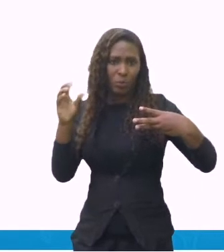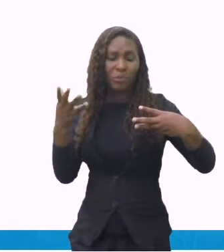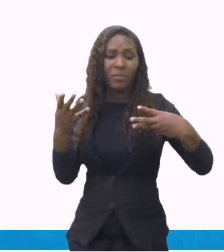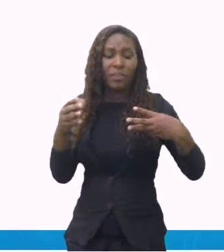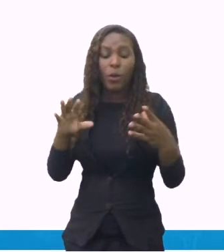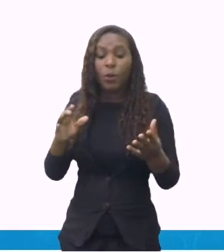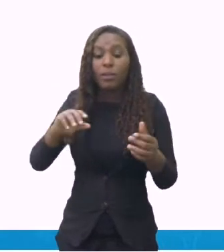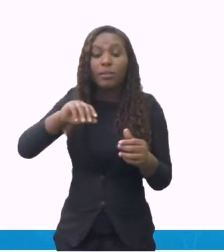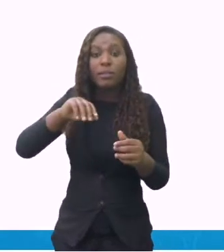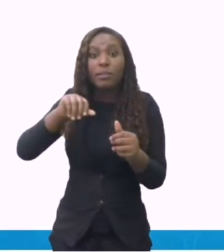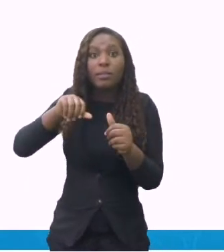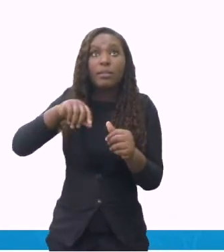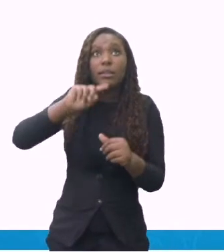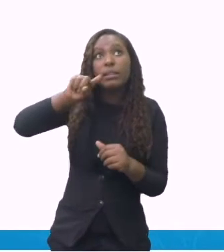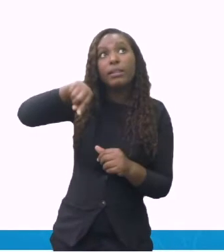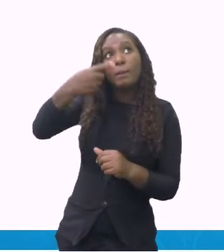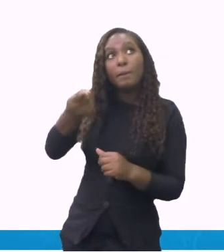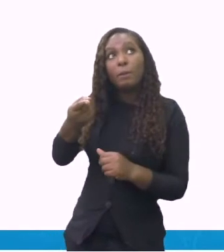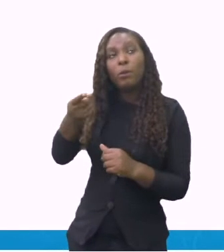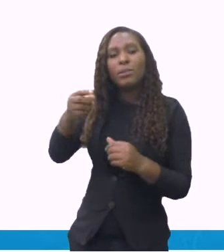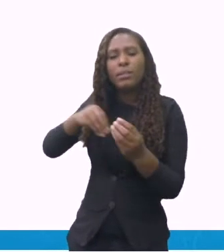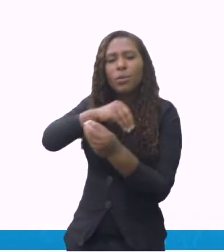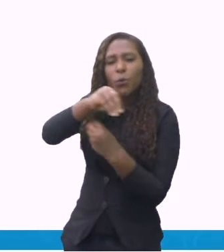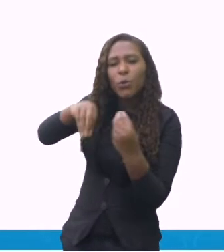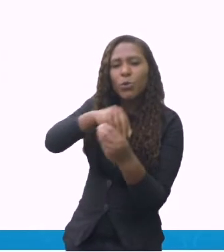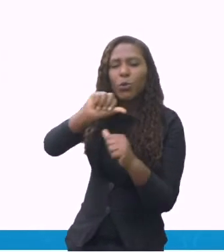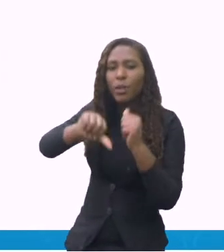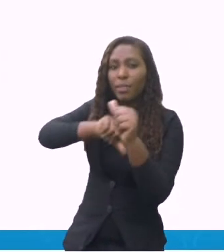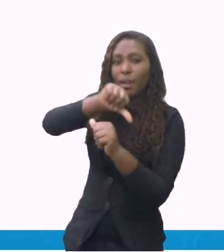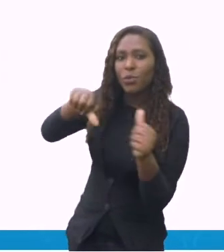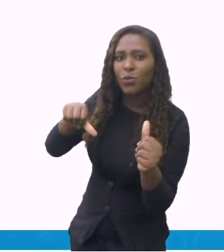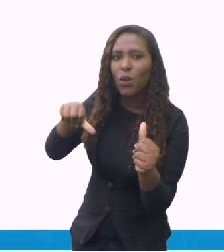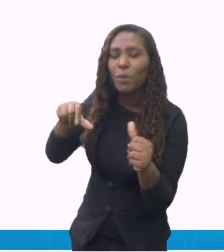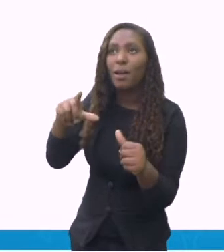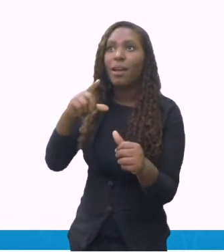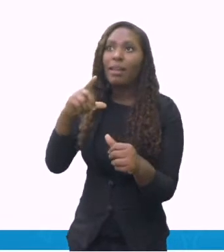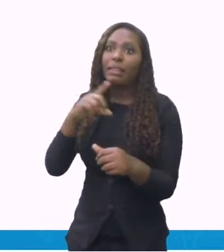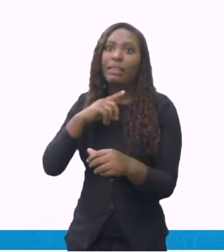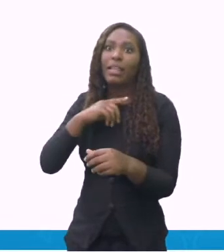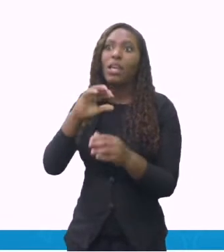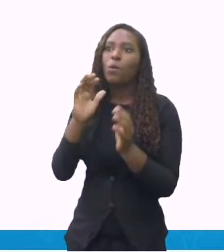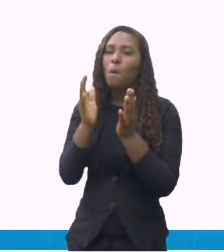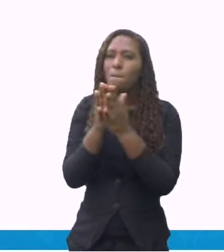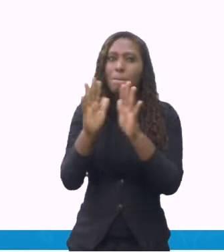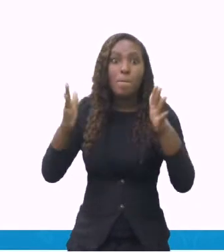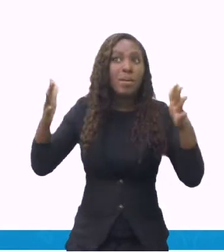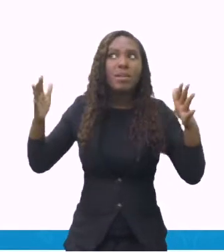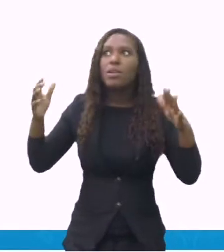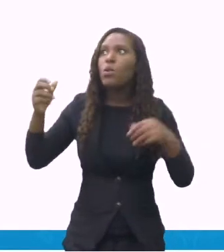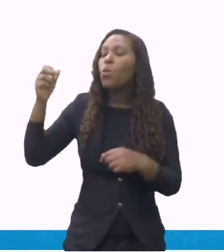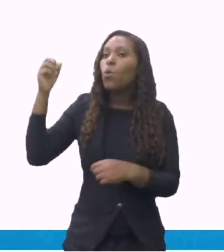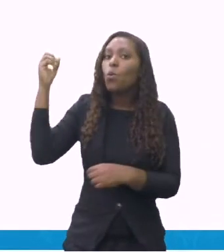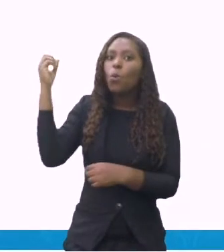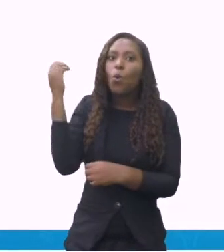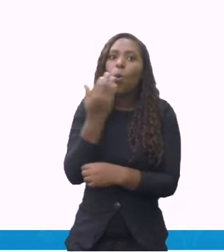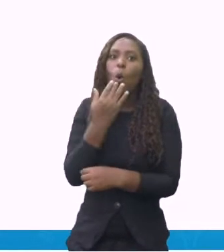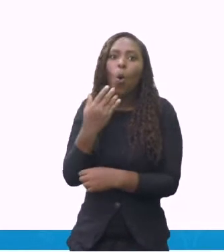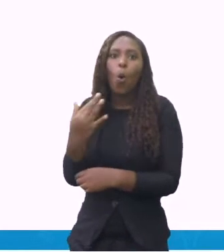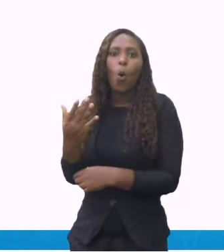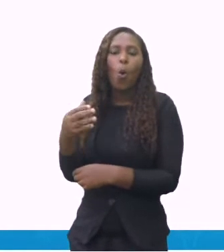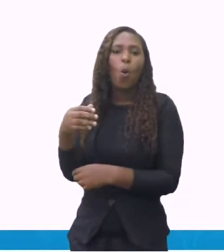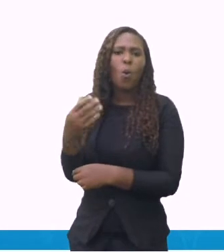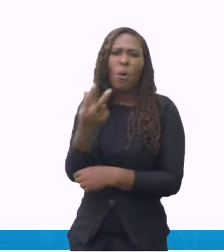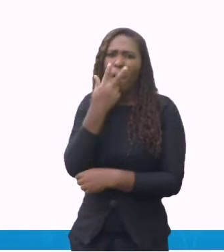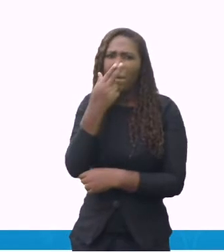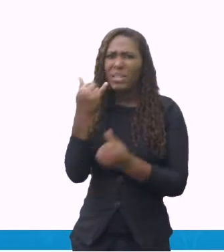luz. Tá? Então, aqui eu trouxe 3 exemplos de rochas magmáticas vulcânicas. E aqui